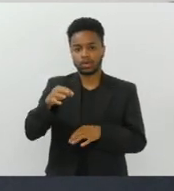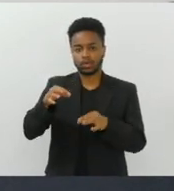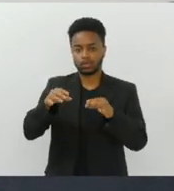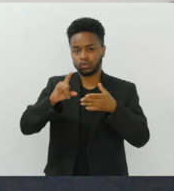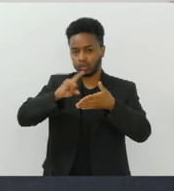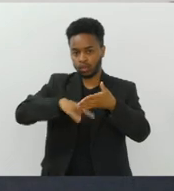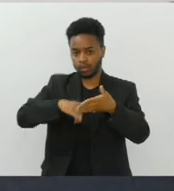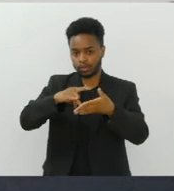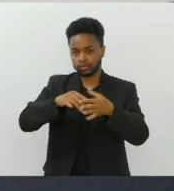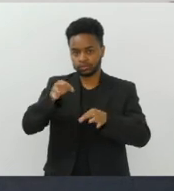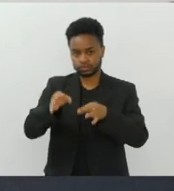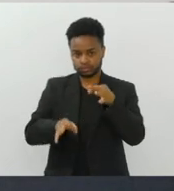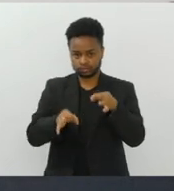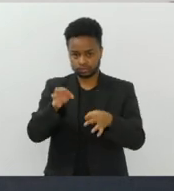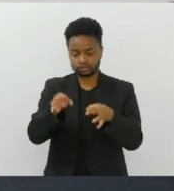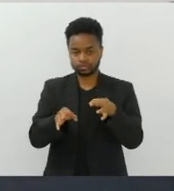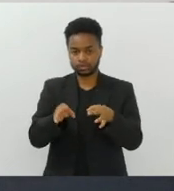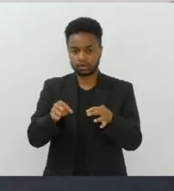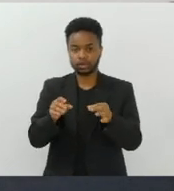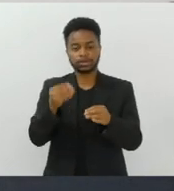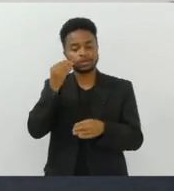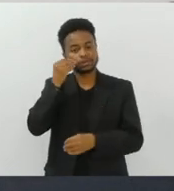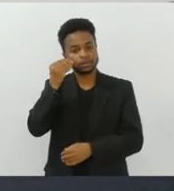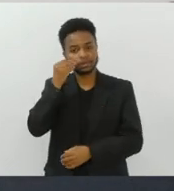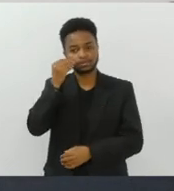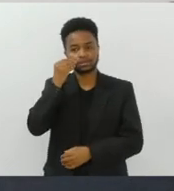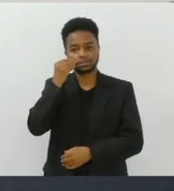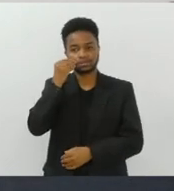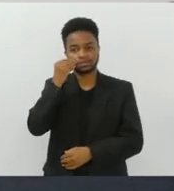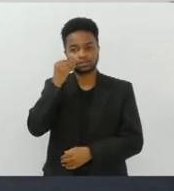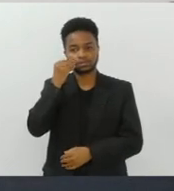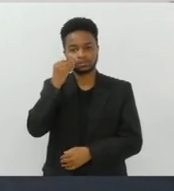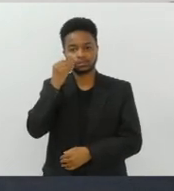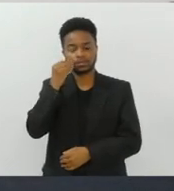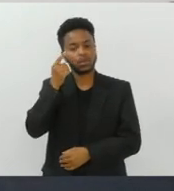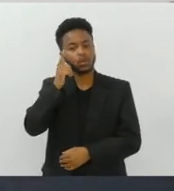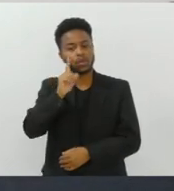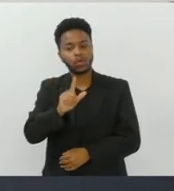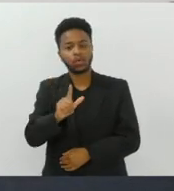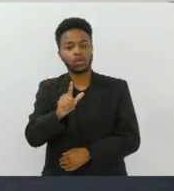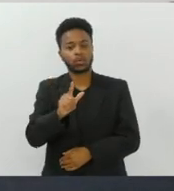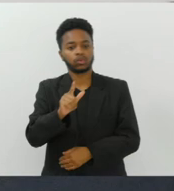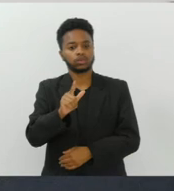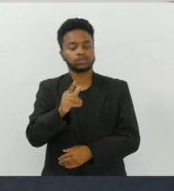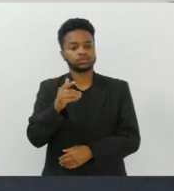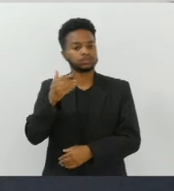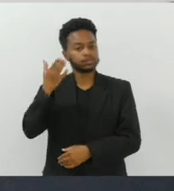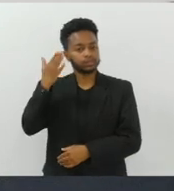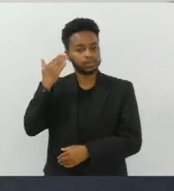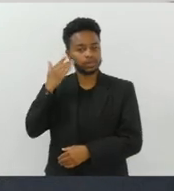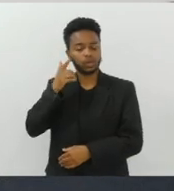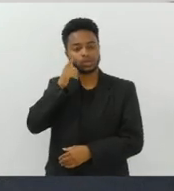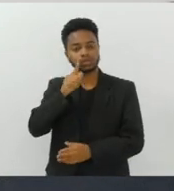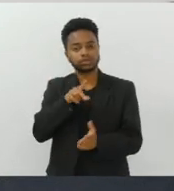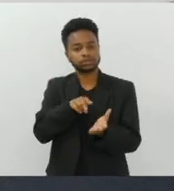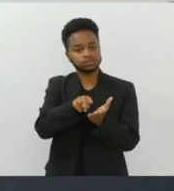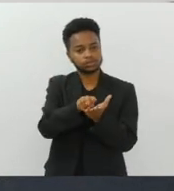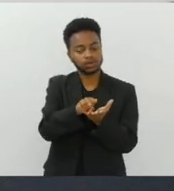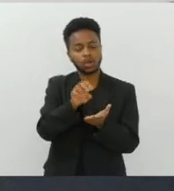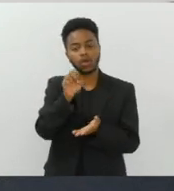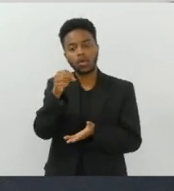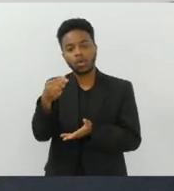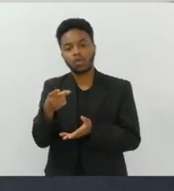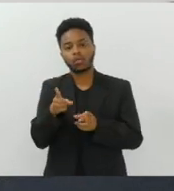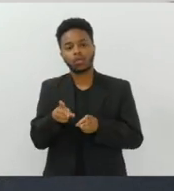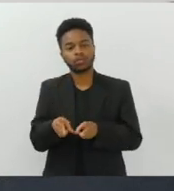ordem judicial é no sentido de restabelecer o status anterior, seja garantindo a internação, seja garantindo